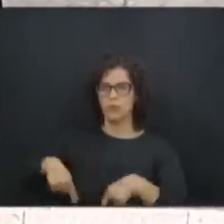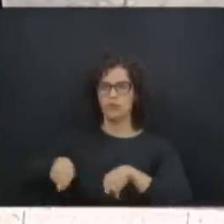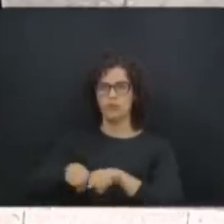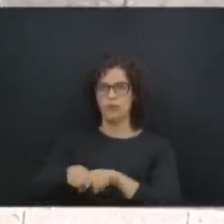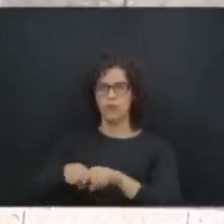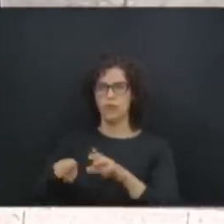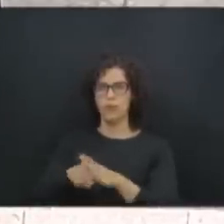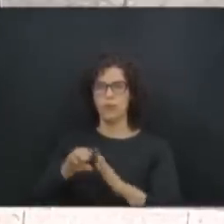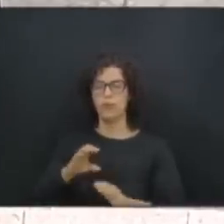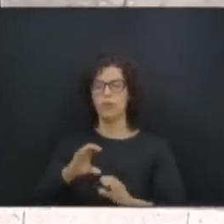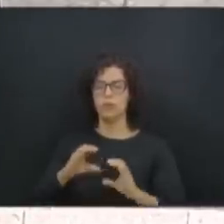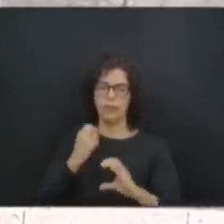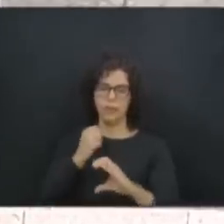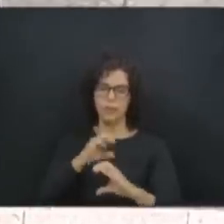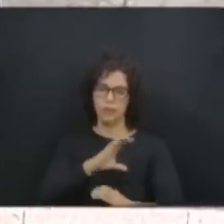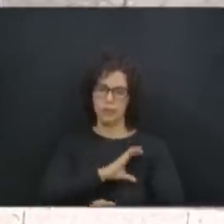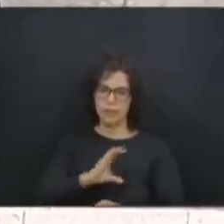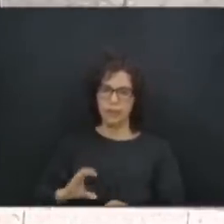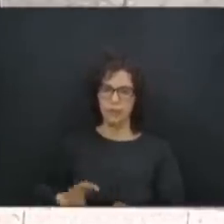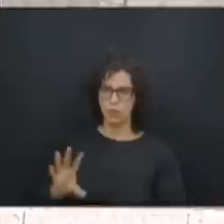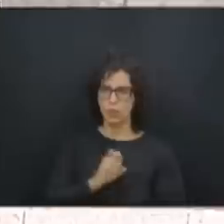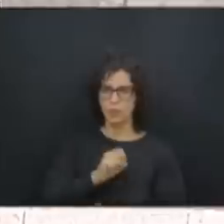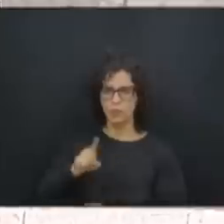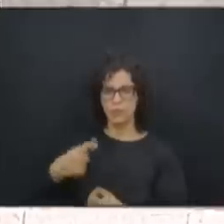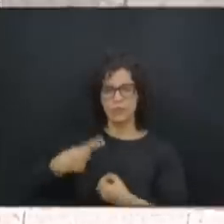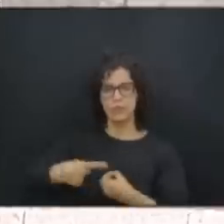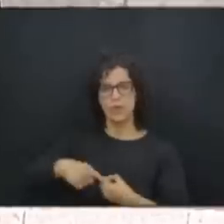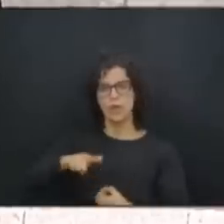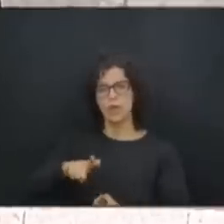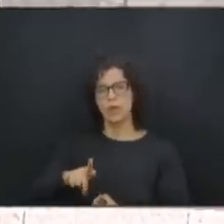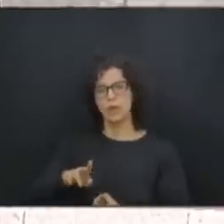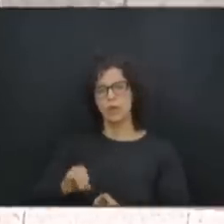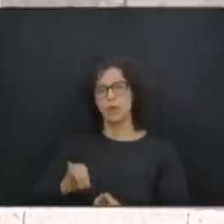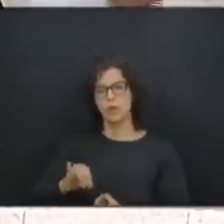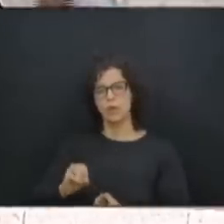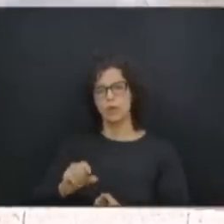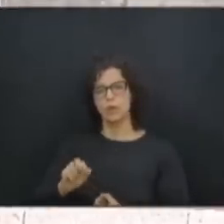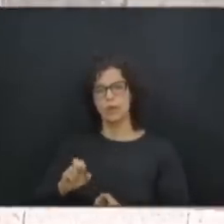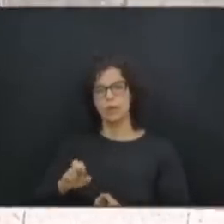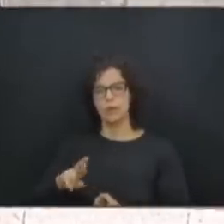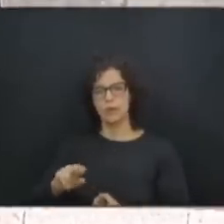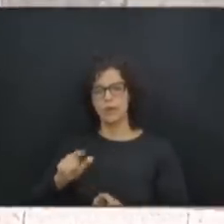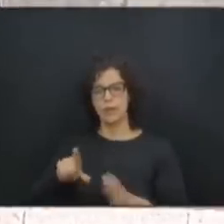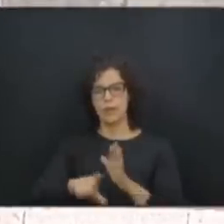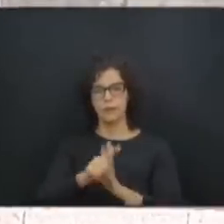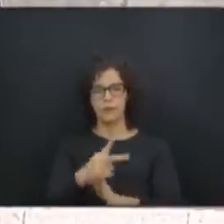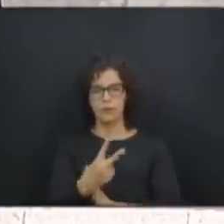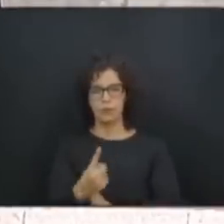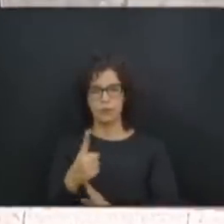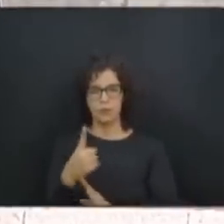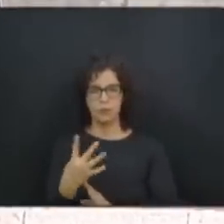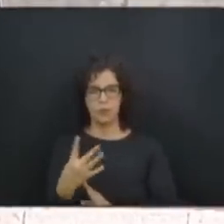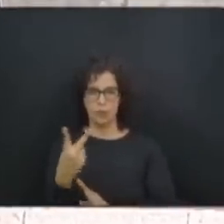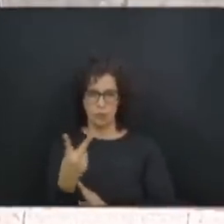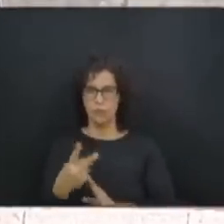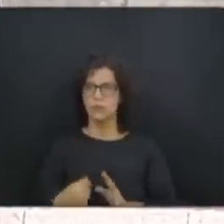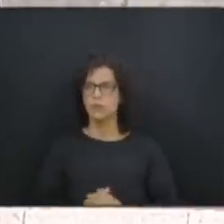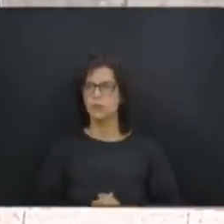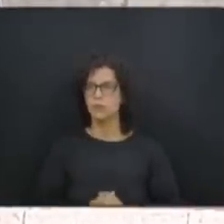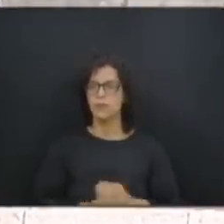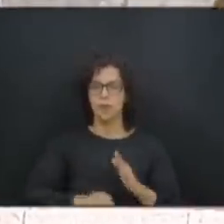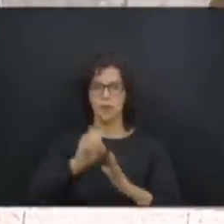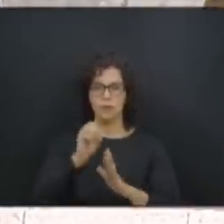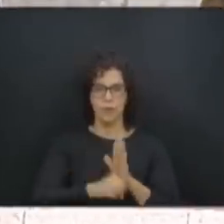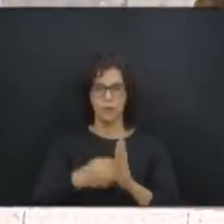Cristo te ama com sede do município de Goioerê lei números 21 142 o